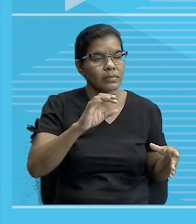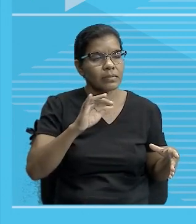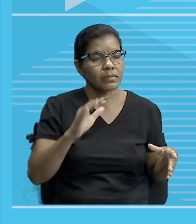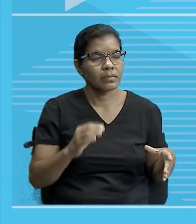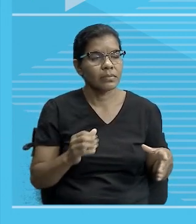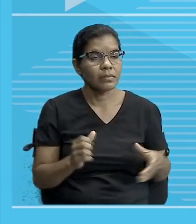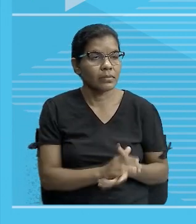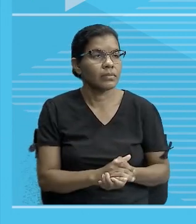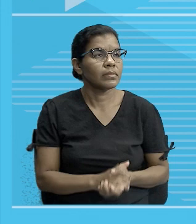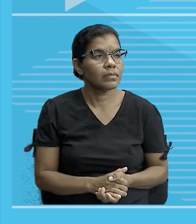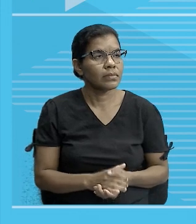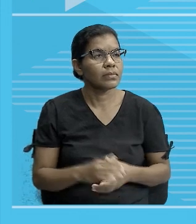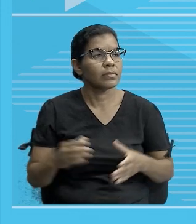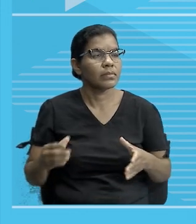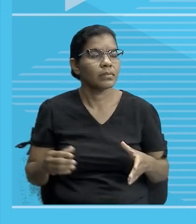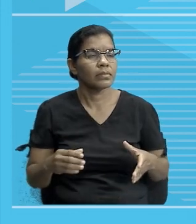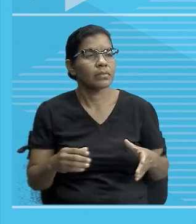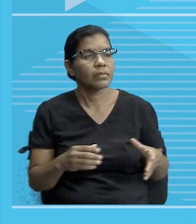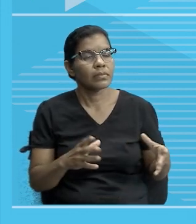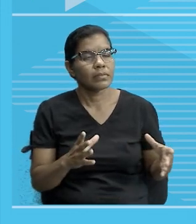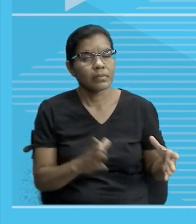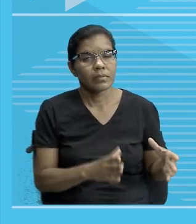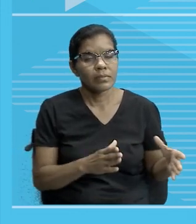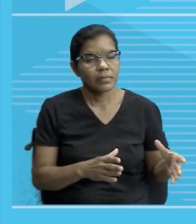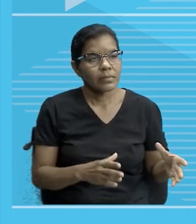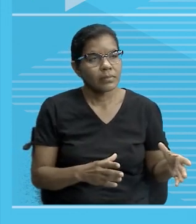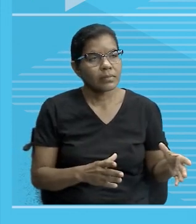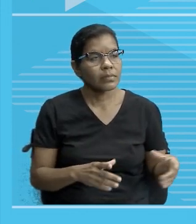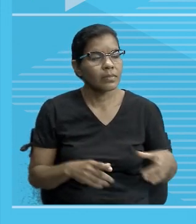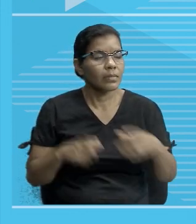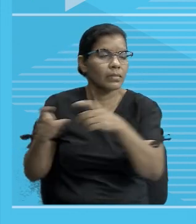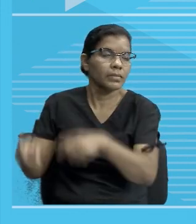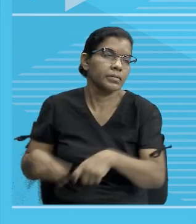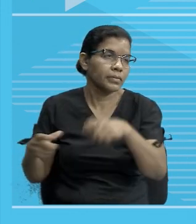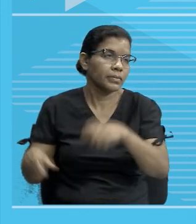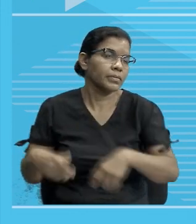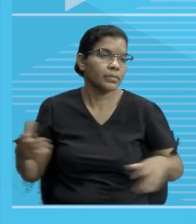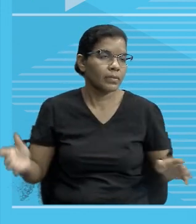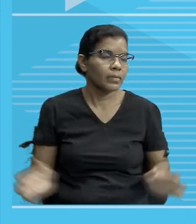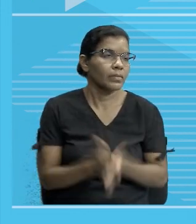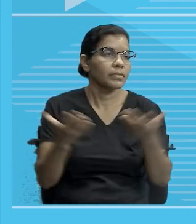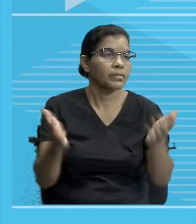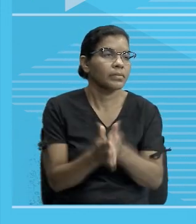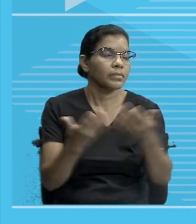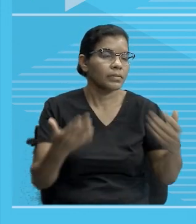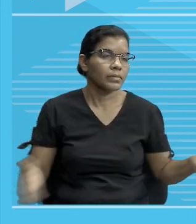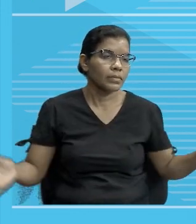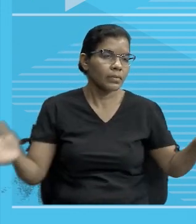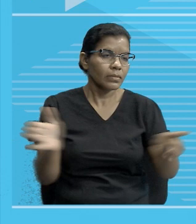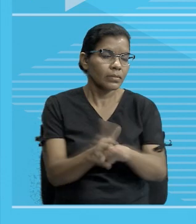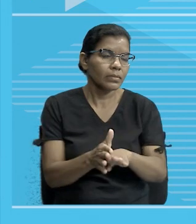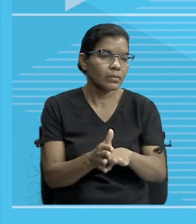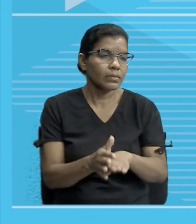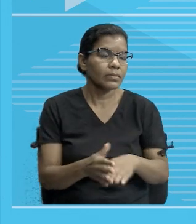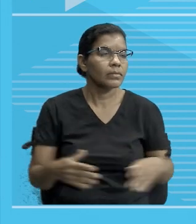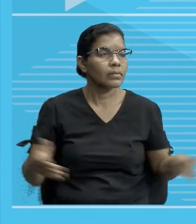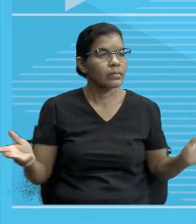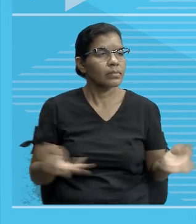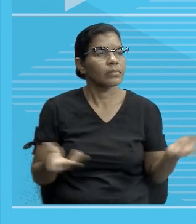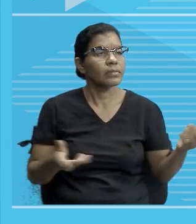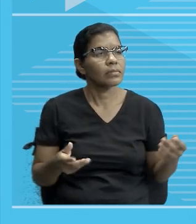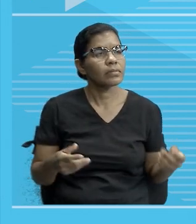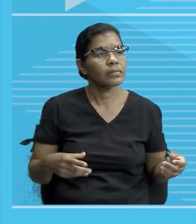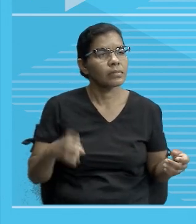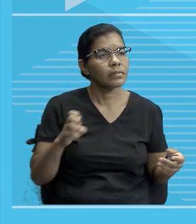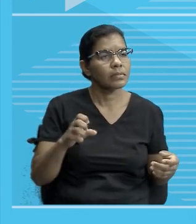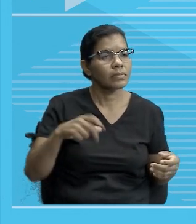reuniam. Vão ser os representantes do povo e dos pobres. Até hoje, a esquerda é aquele